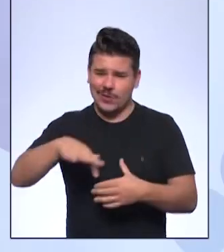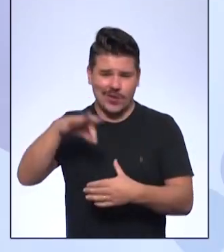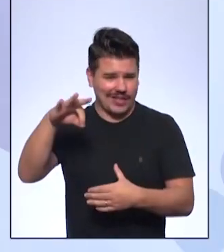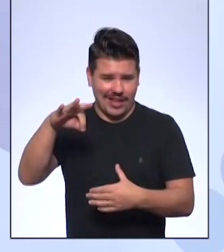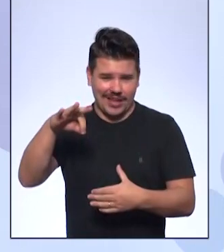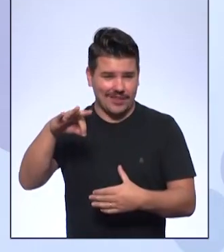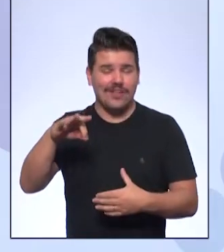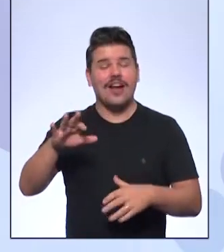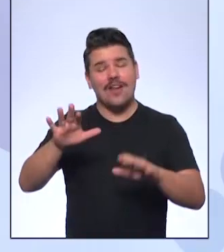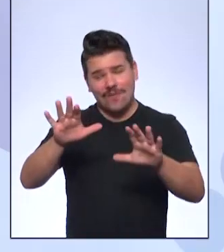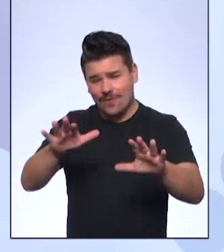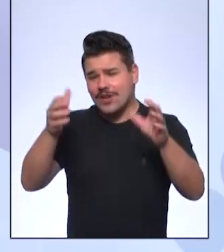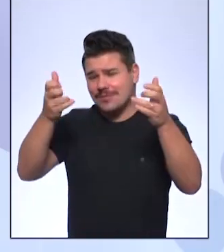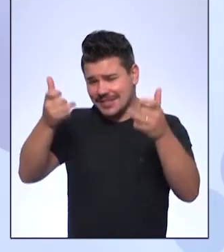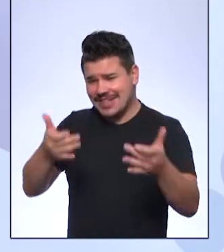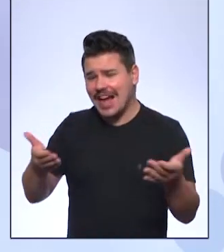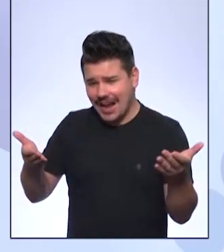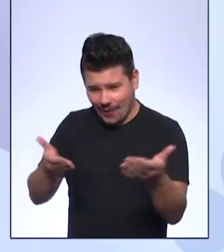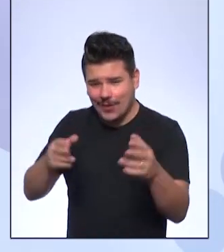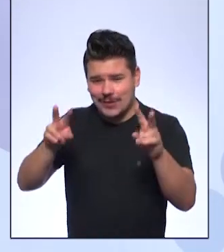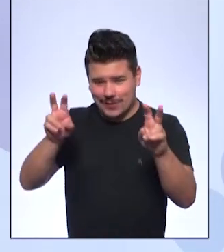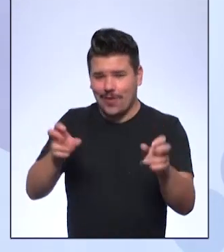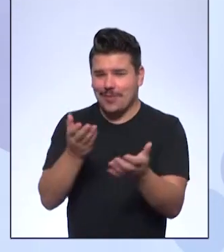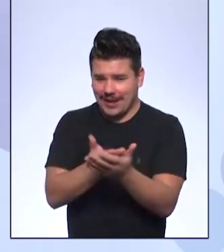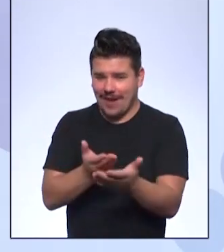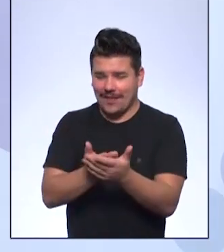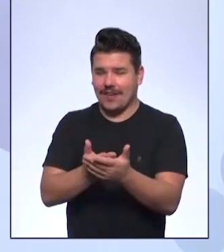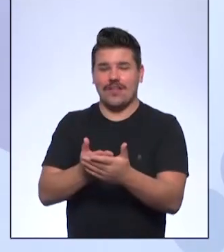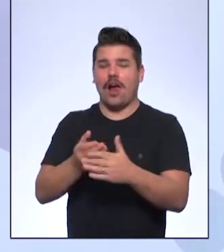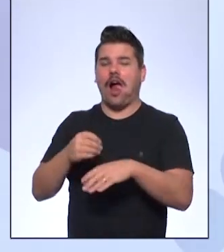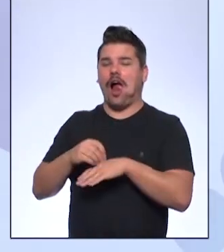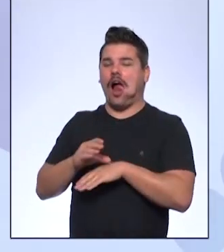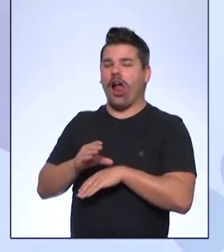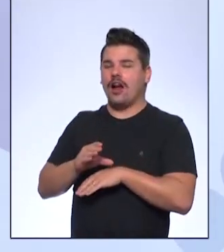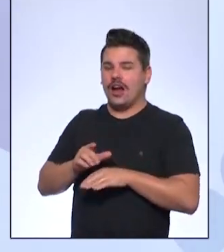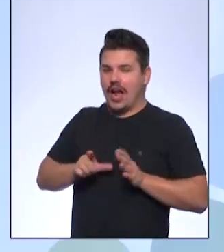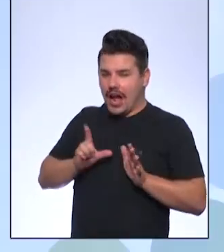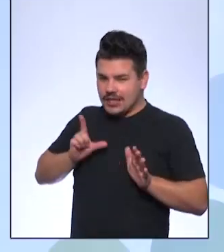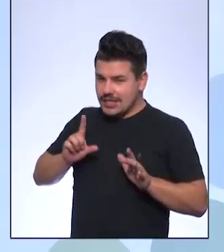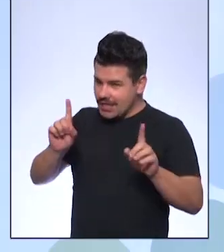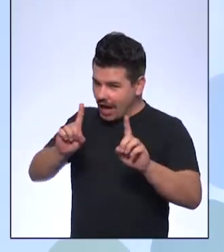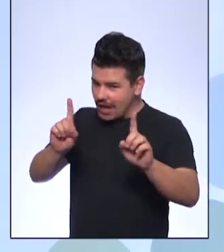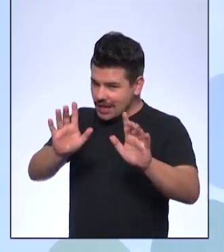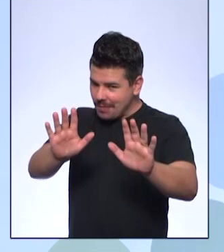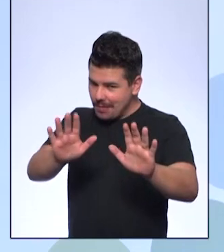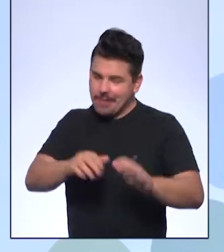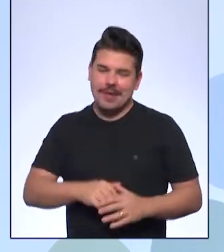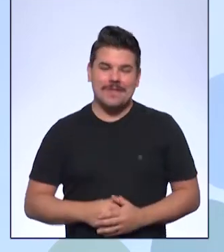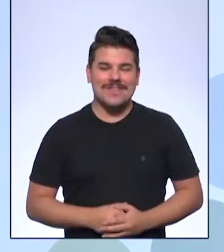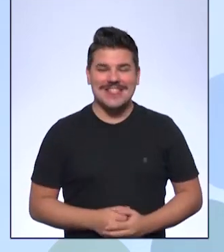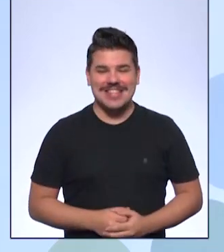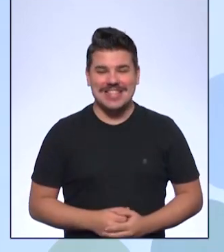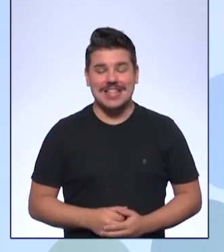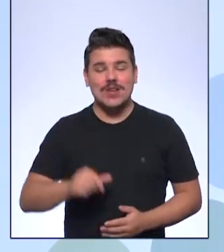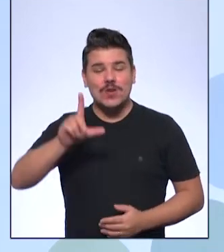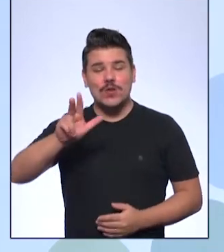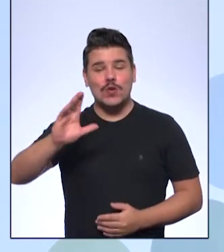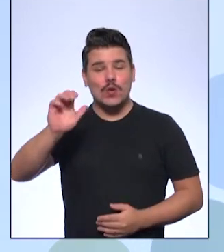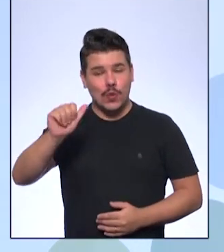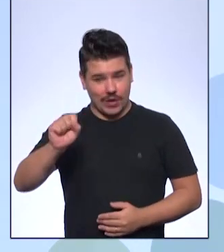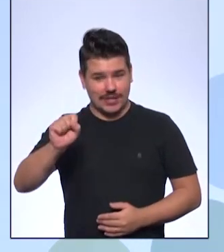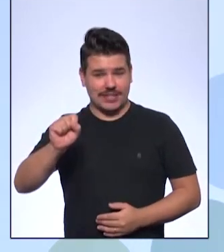vai falar sobre isso na aula. Não dá spoiler. Entendeu? Spoilers, né? Não, deixa. Vamos lá. O Lucas falou